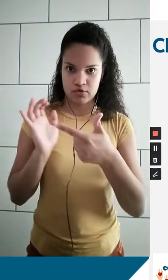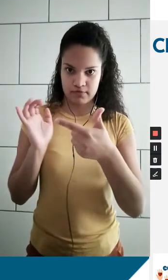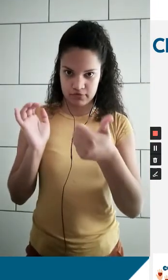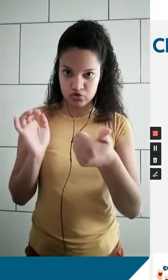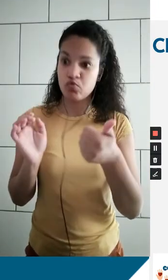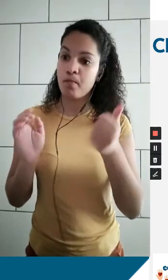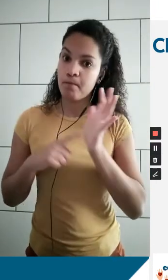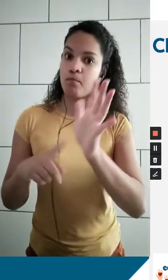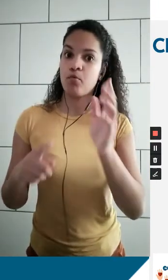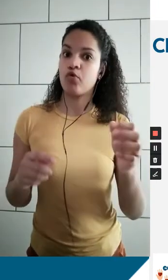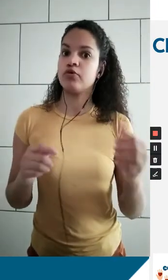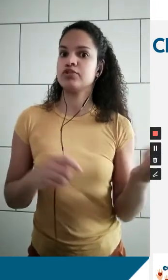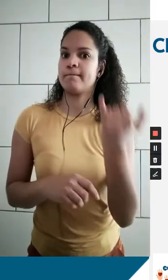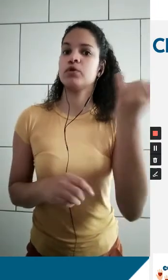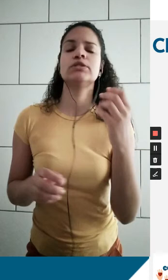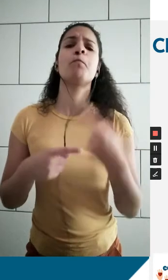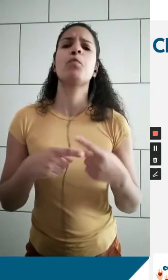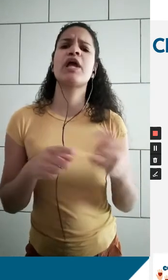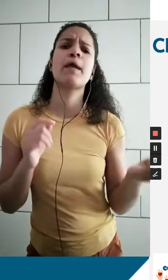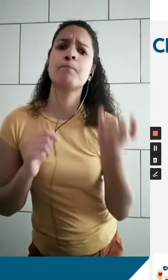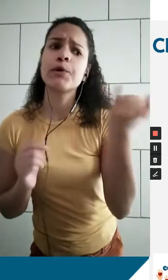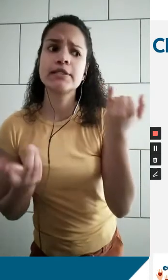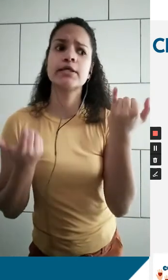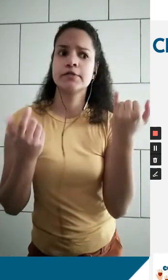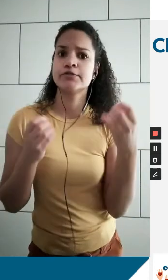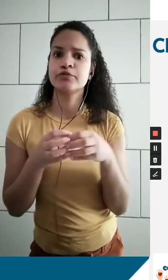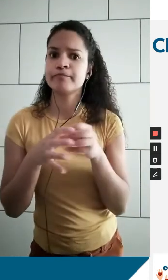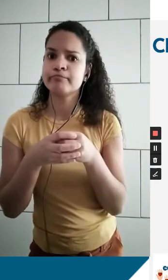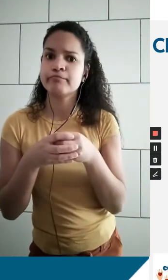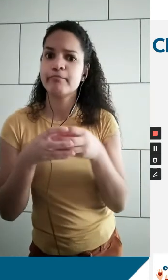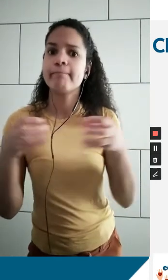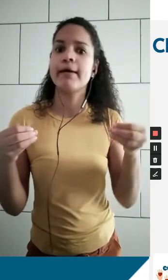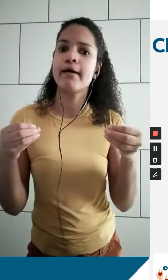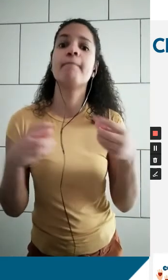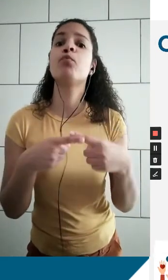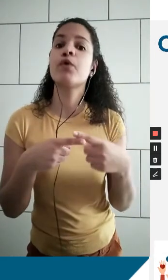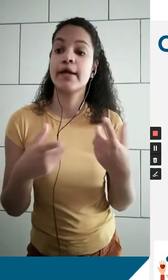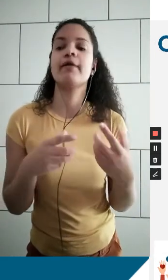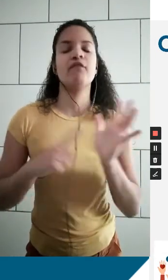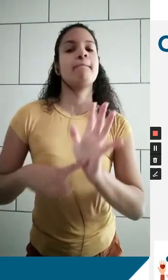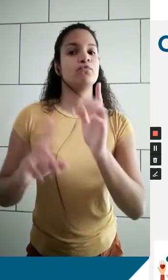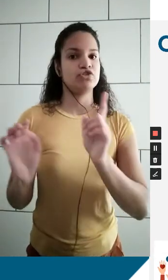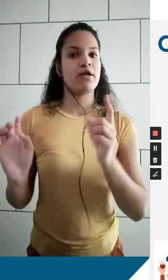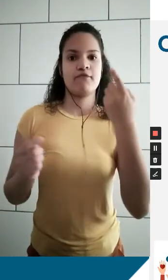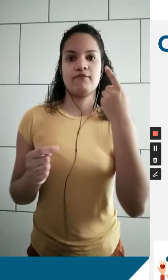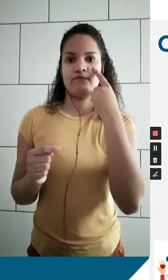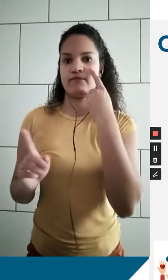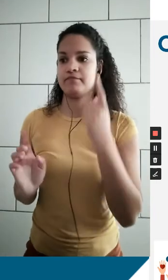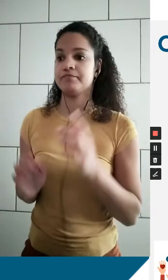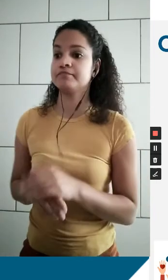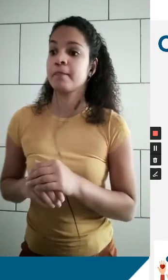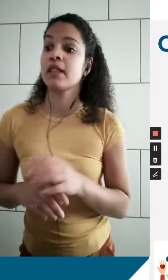essa importância da duplicação do DNA, e por conta disso, a gente vai sugerir a